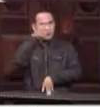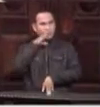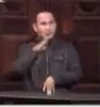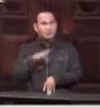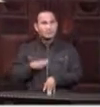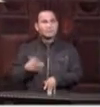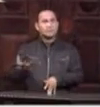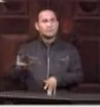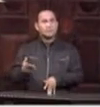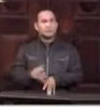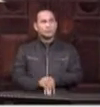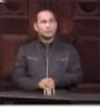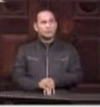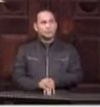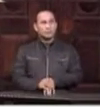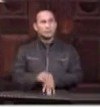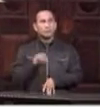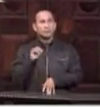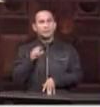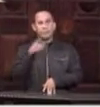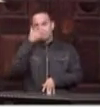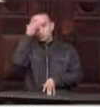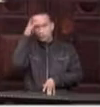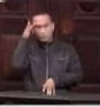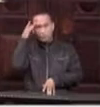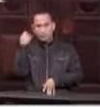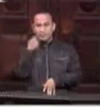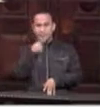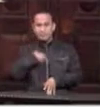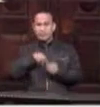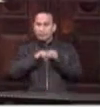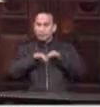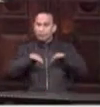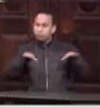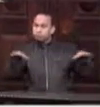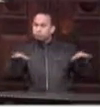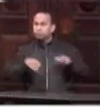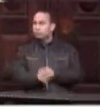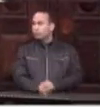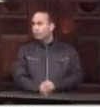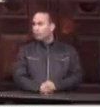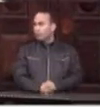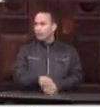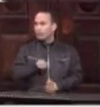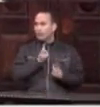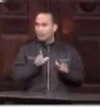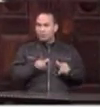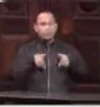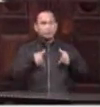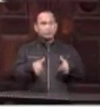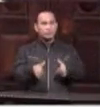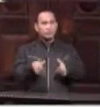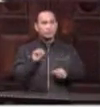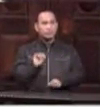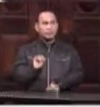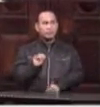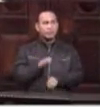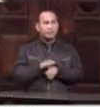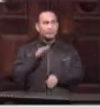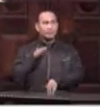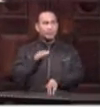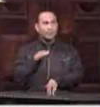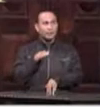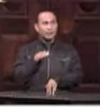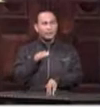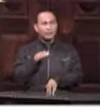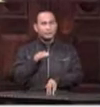institucionalizado, de que essas pessoas consigam partilhar desses objetos que são